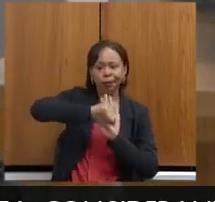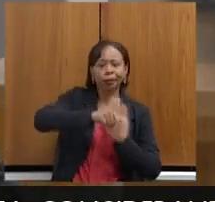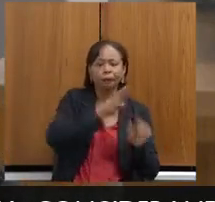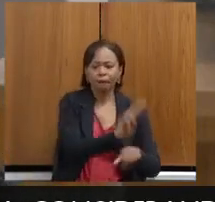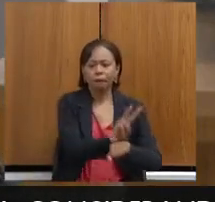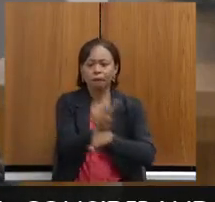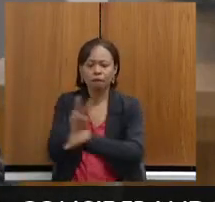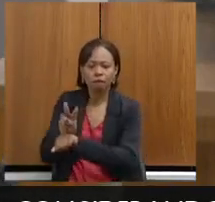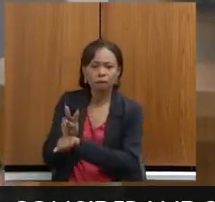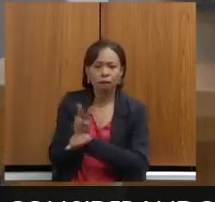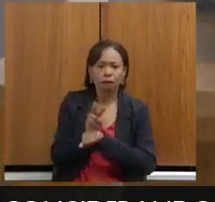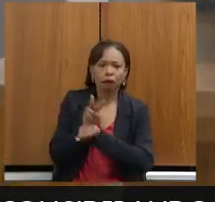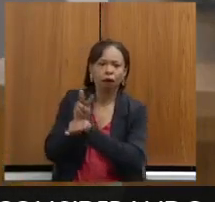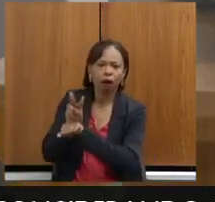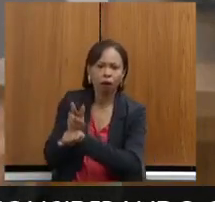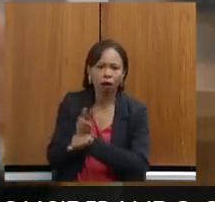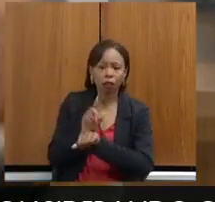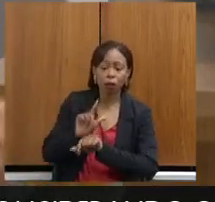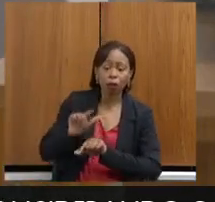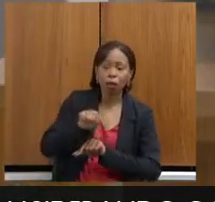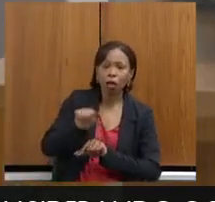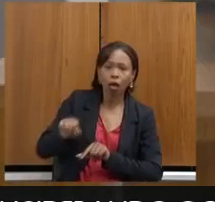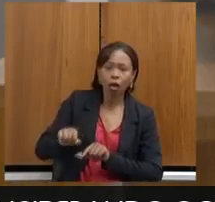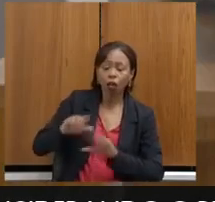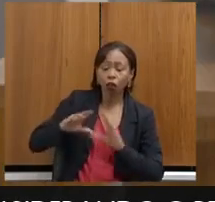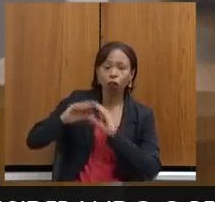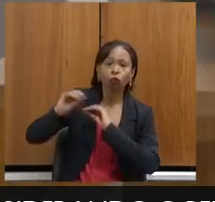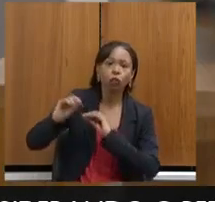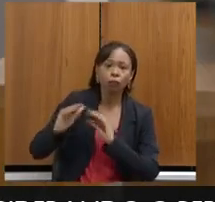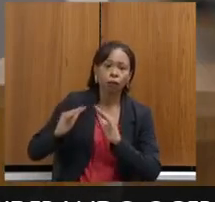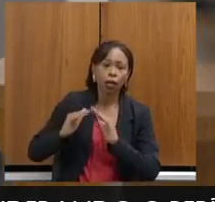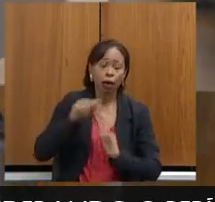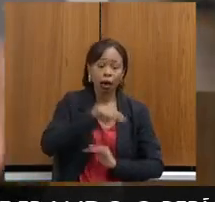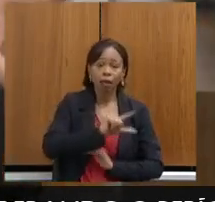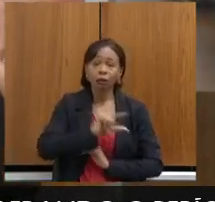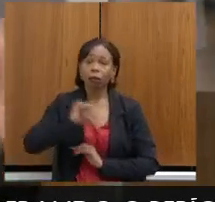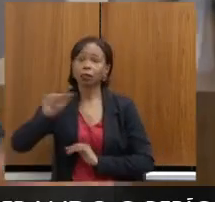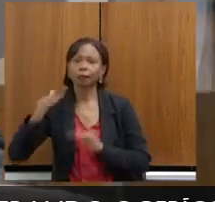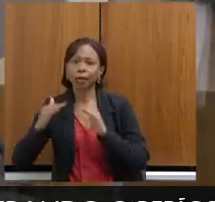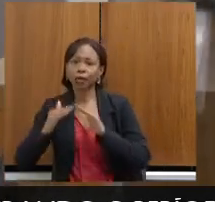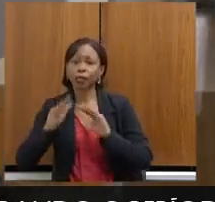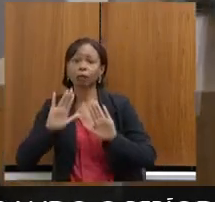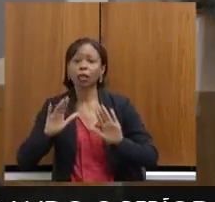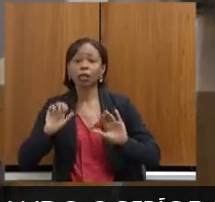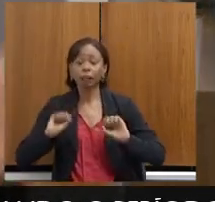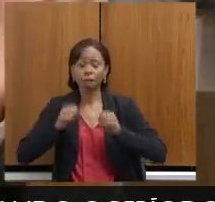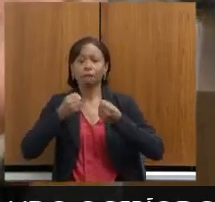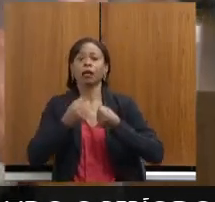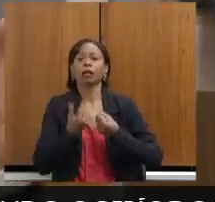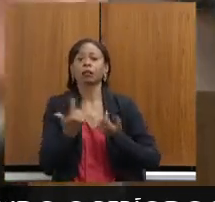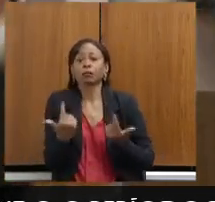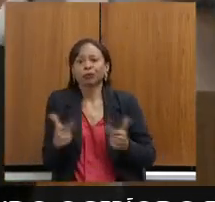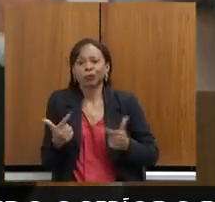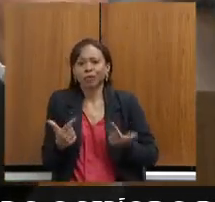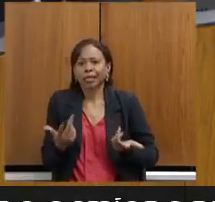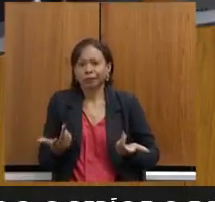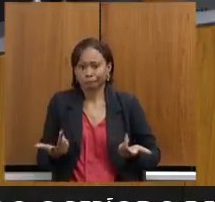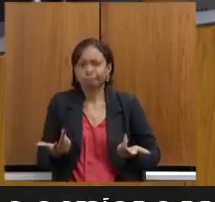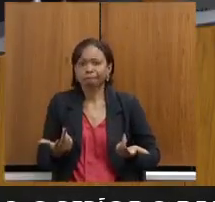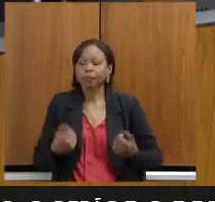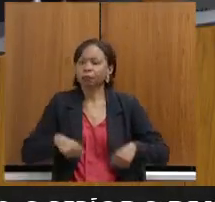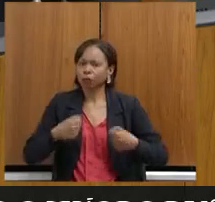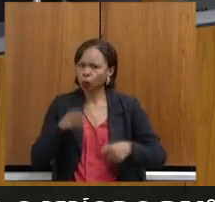fuja para sua casa sem uma defesa e nós precisamos urgente no dia que nós